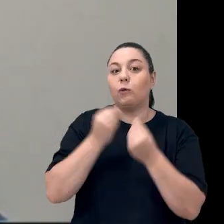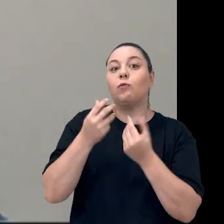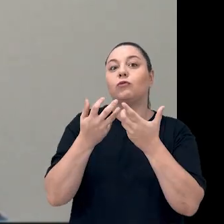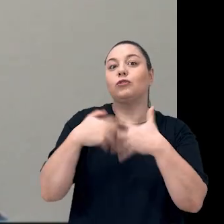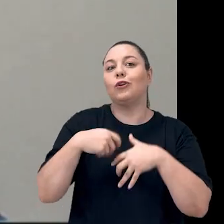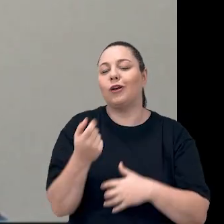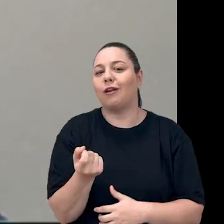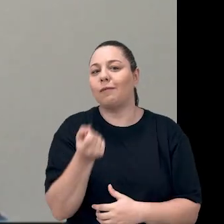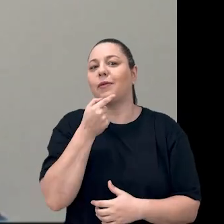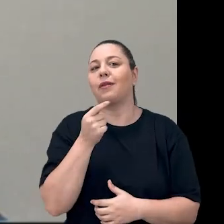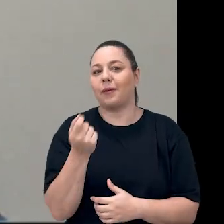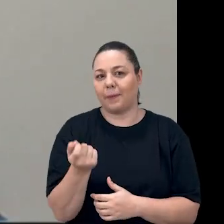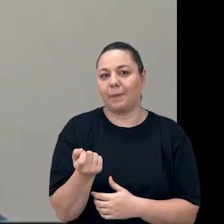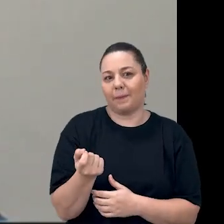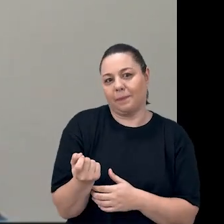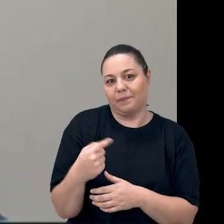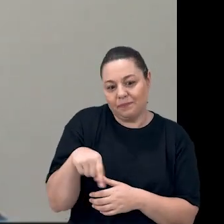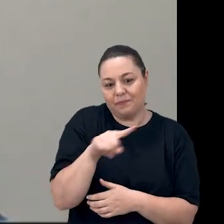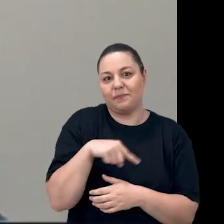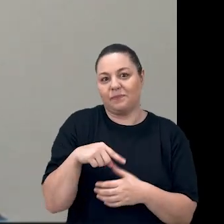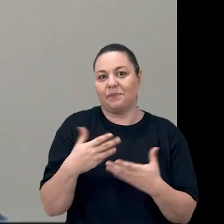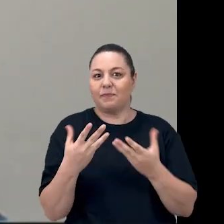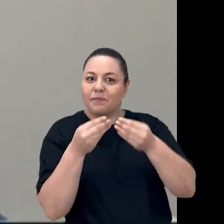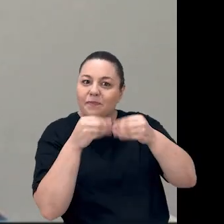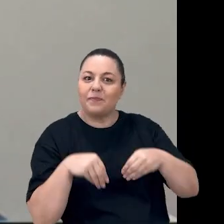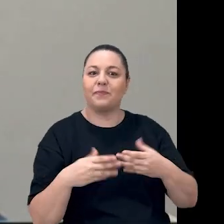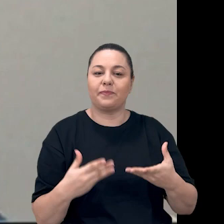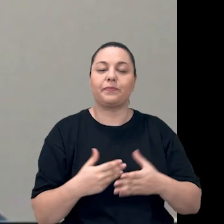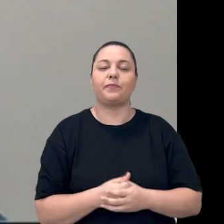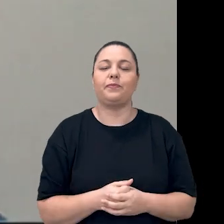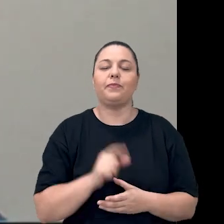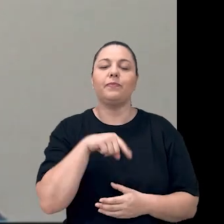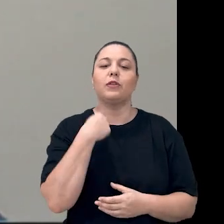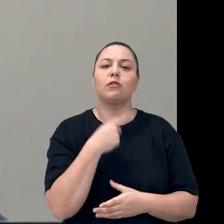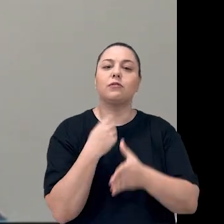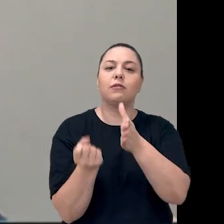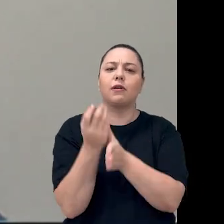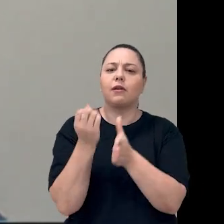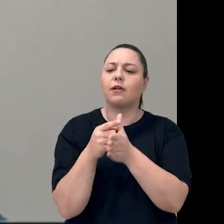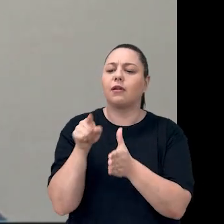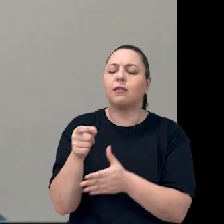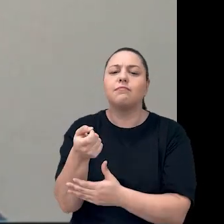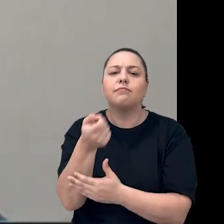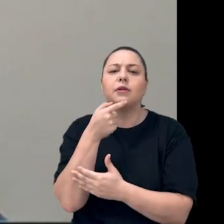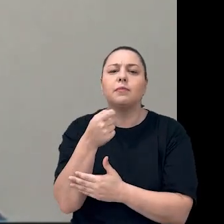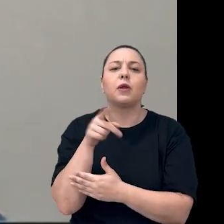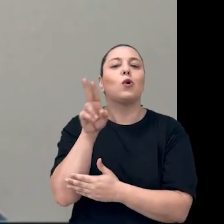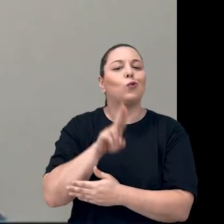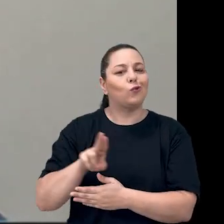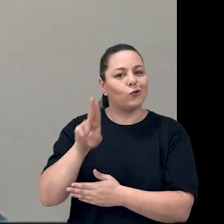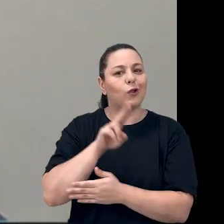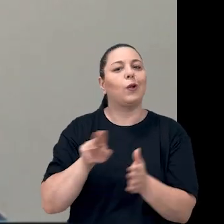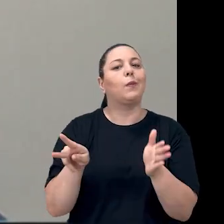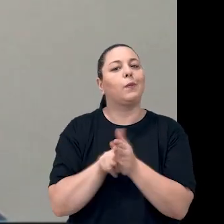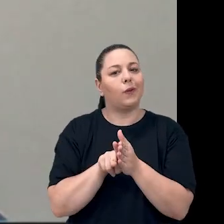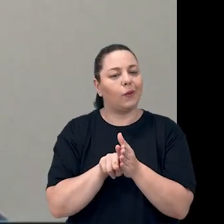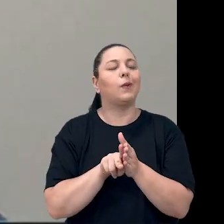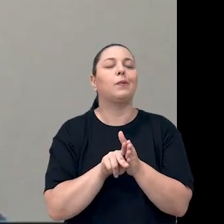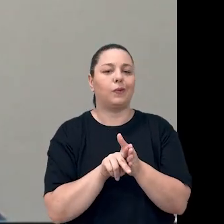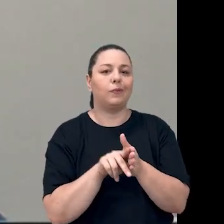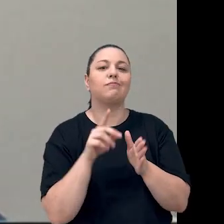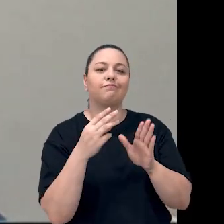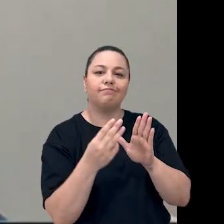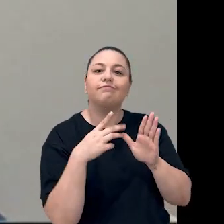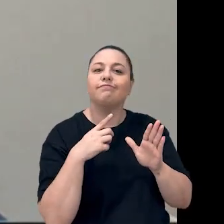para nossos testes, para testar nossos comprimidos. Então, produzimos os comprimidos utilizando a metodologia